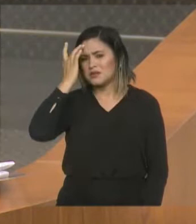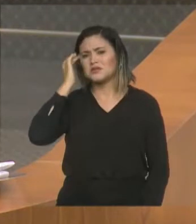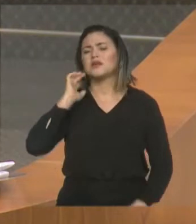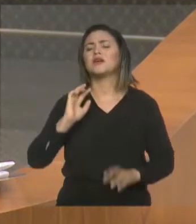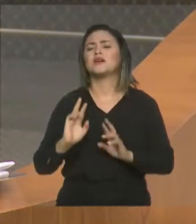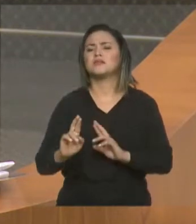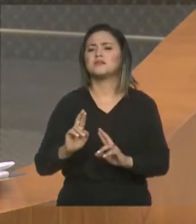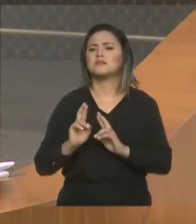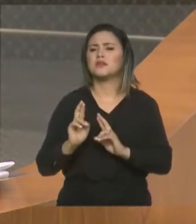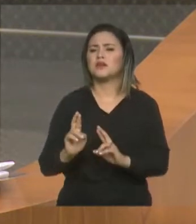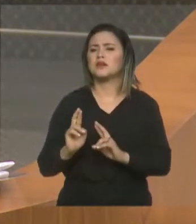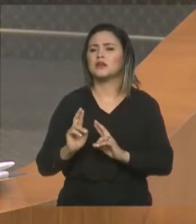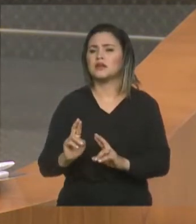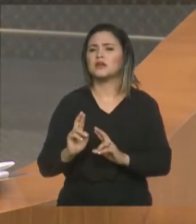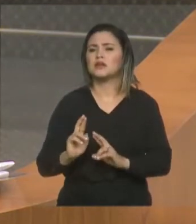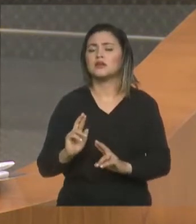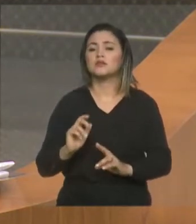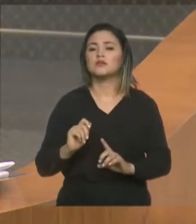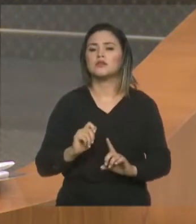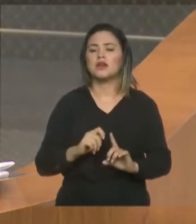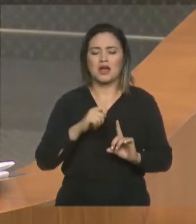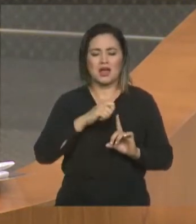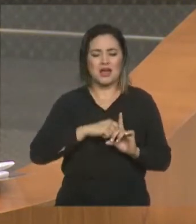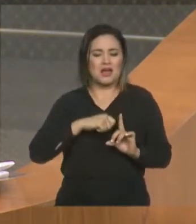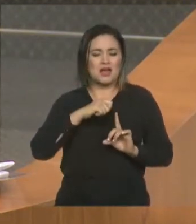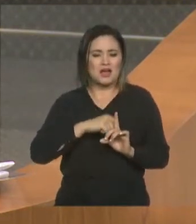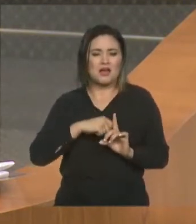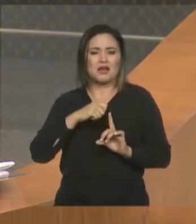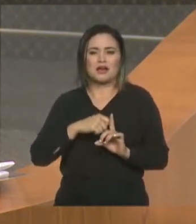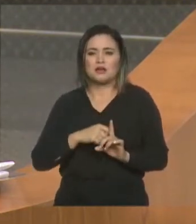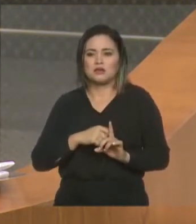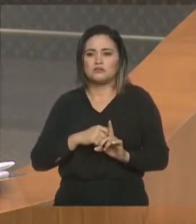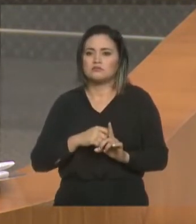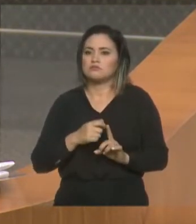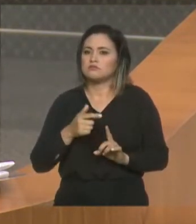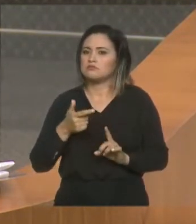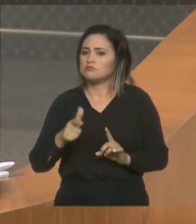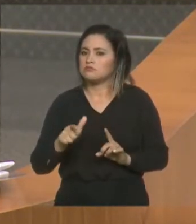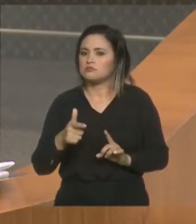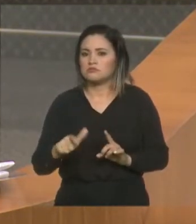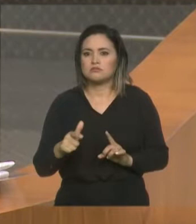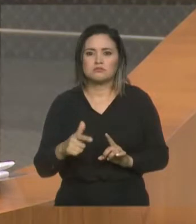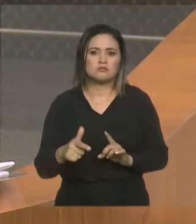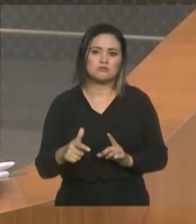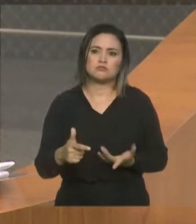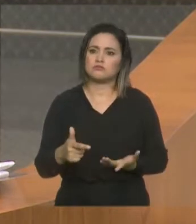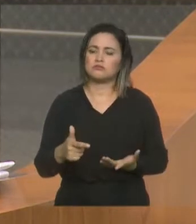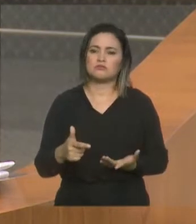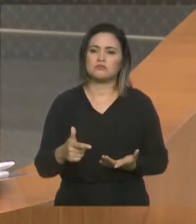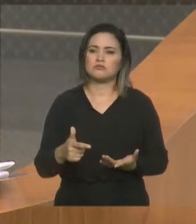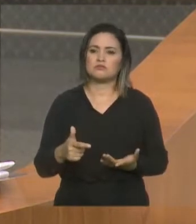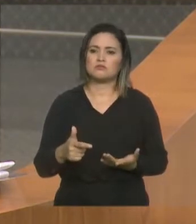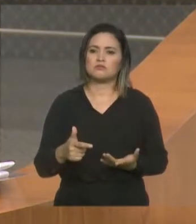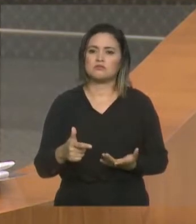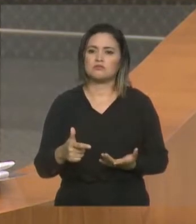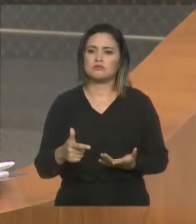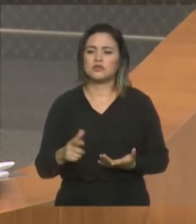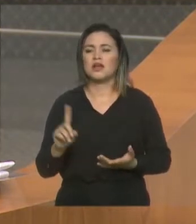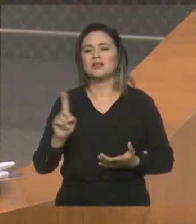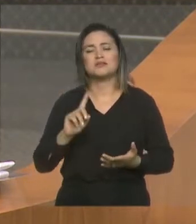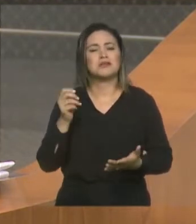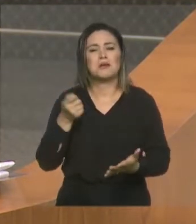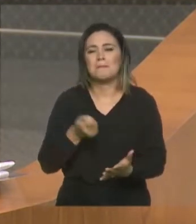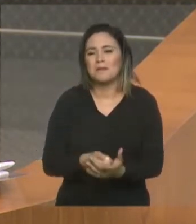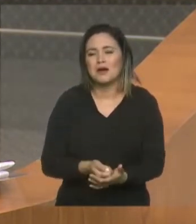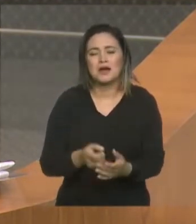estar depositado e não está. Portanto, senhores, já não basta só não pagar os médicos, não pagar os